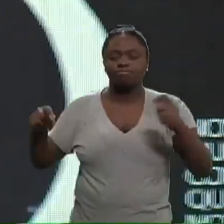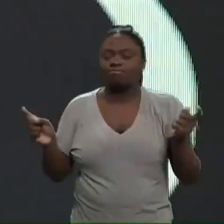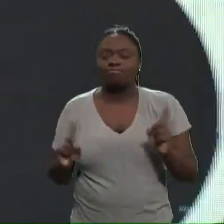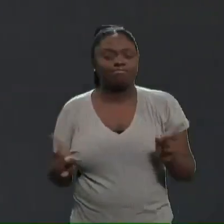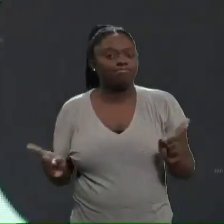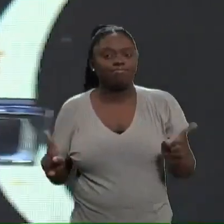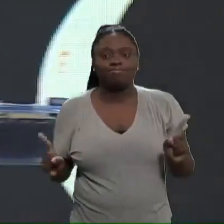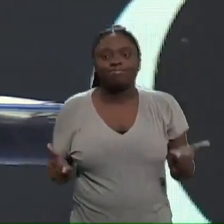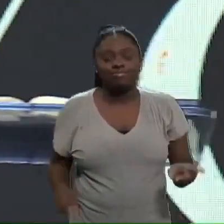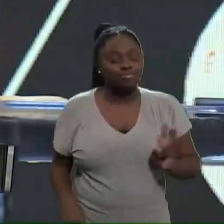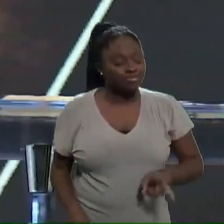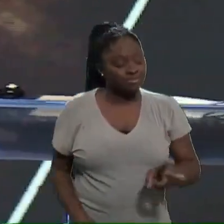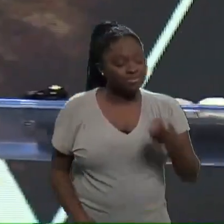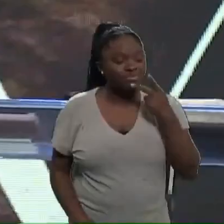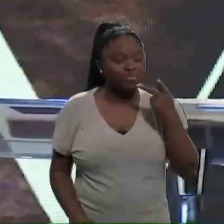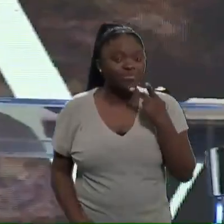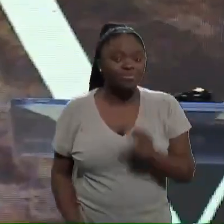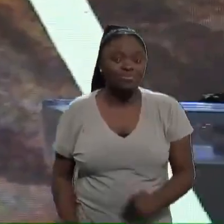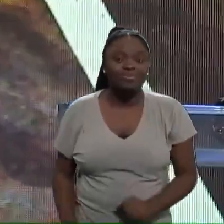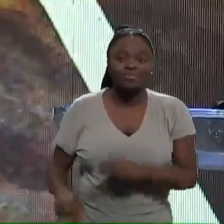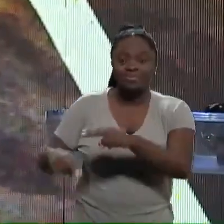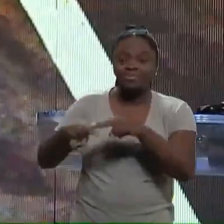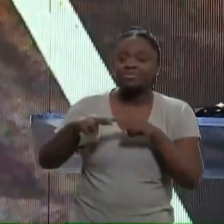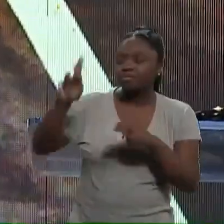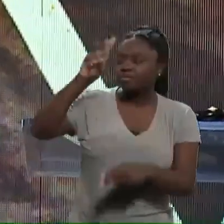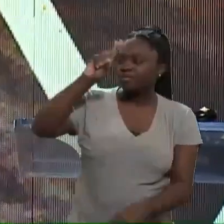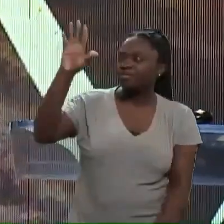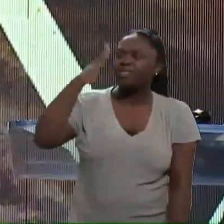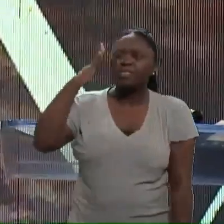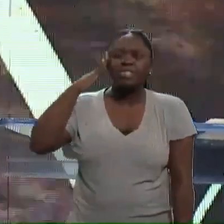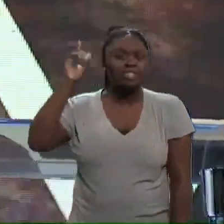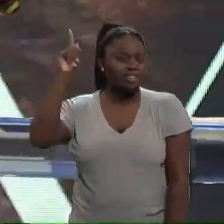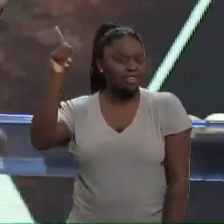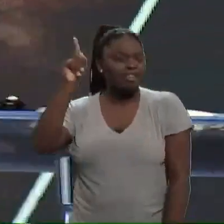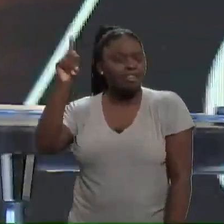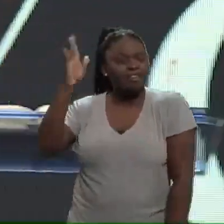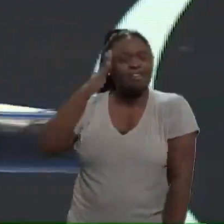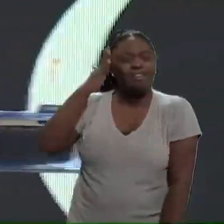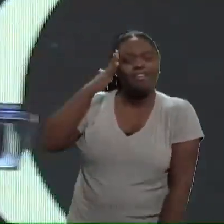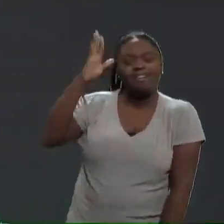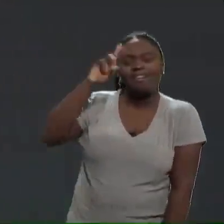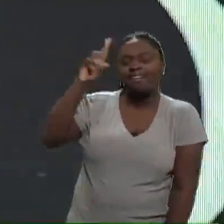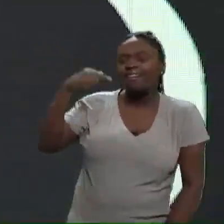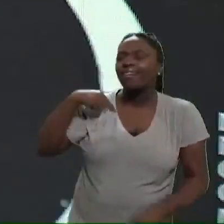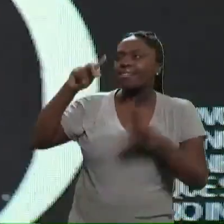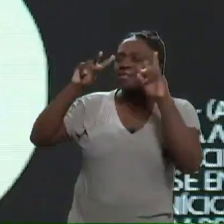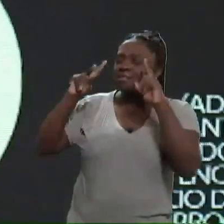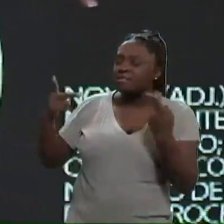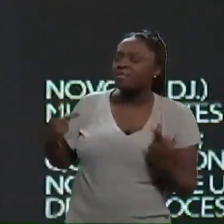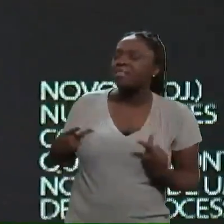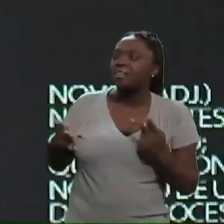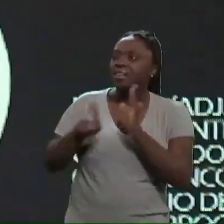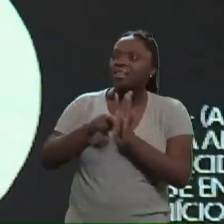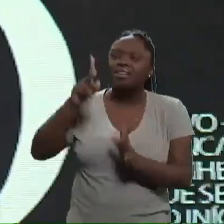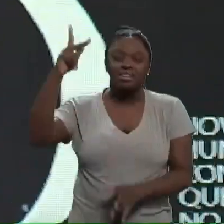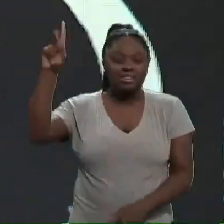de guerra. Não, Davi está dizendo: foi o Senhor. Eu sei que é Ele, eu sei que é Ele, eu reconheço que é